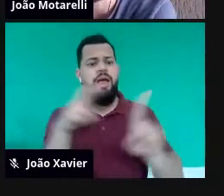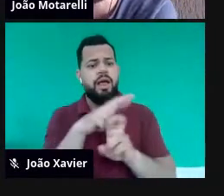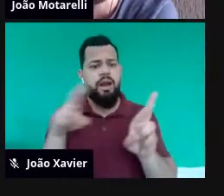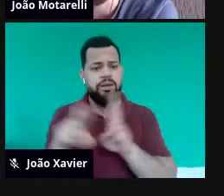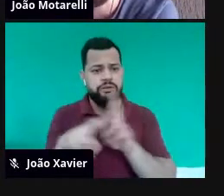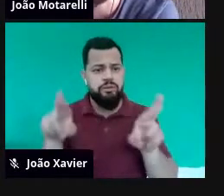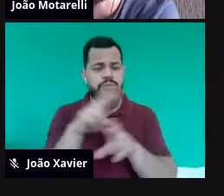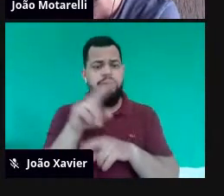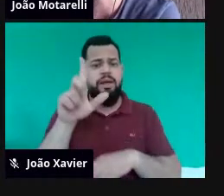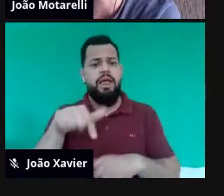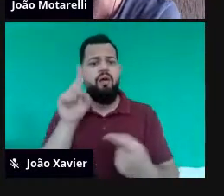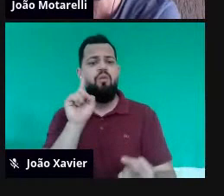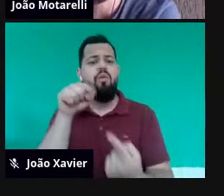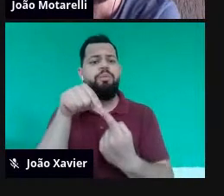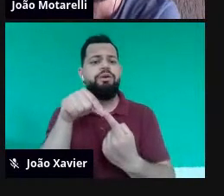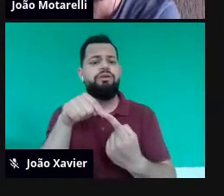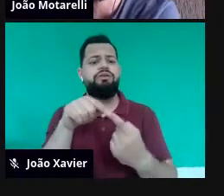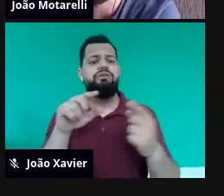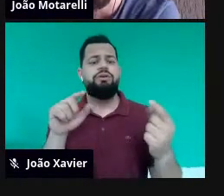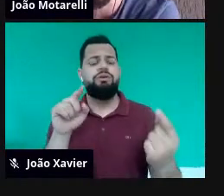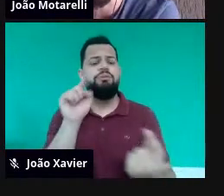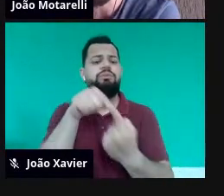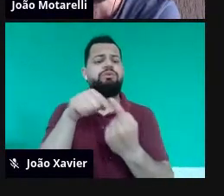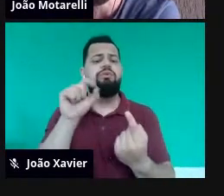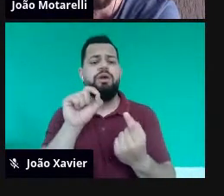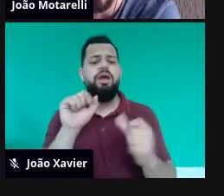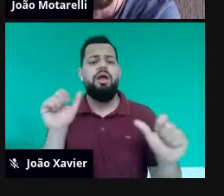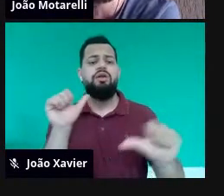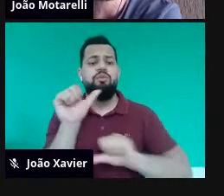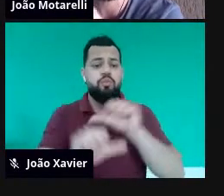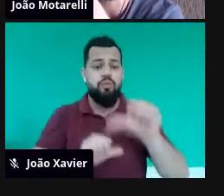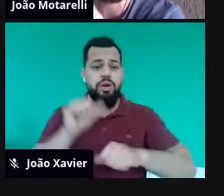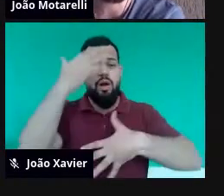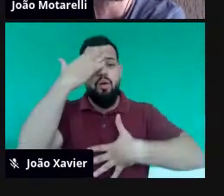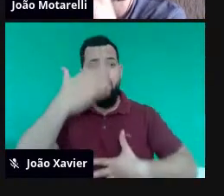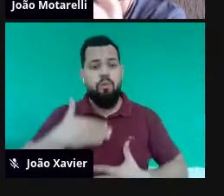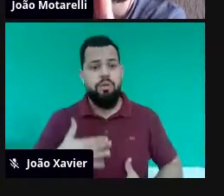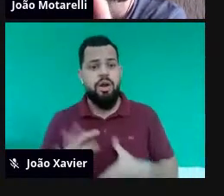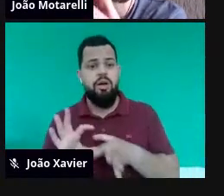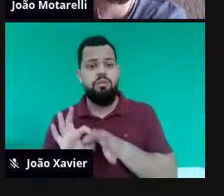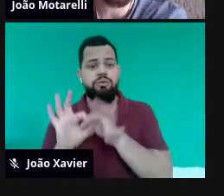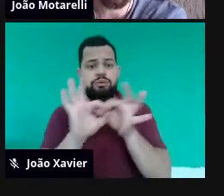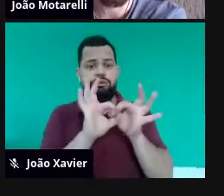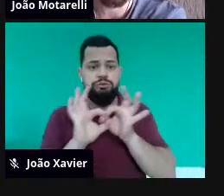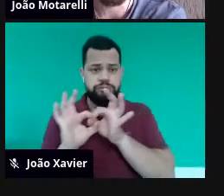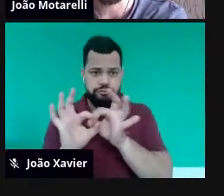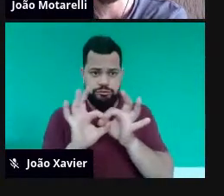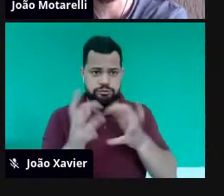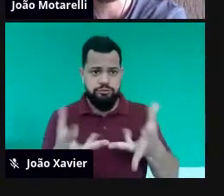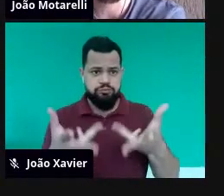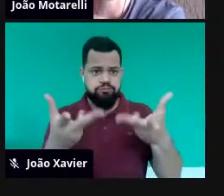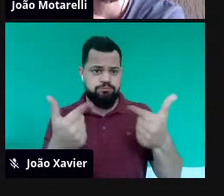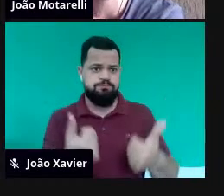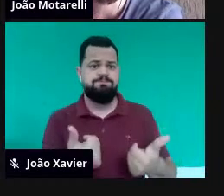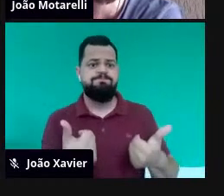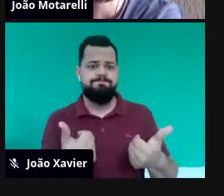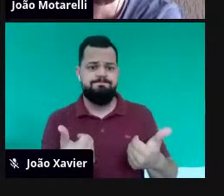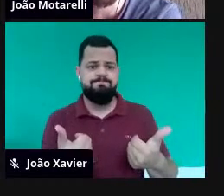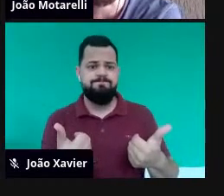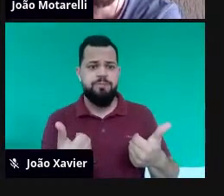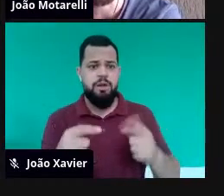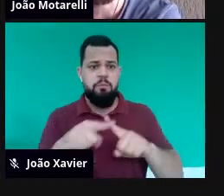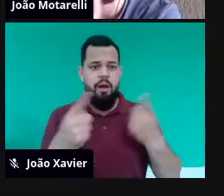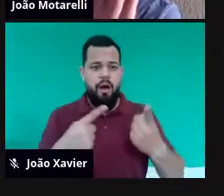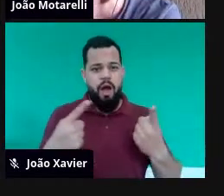corporal, são objetivos de mudança de composição corporal associadas ao ganho da performance esportiva, e não para ficar shapeado